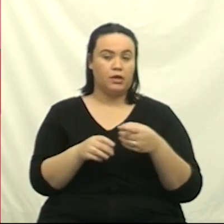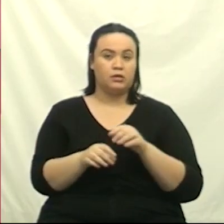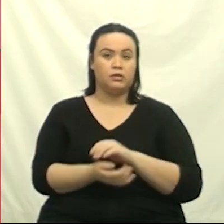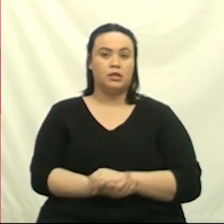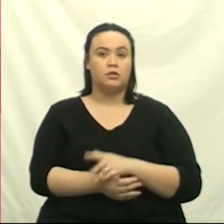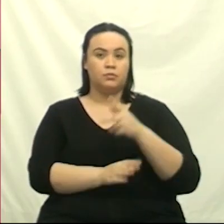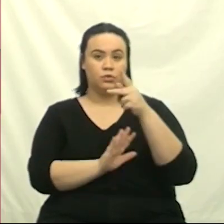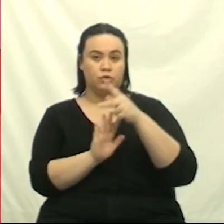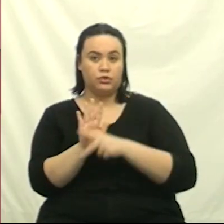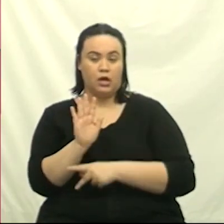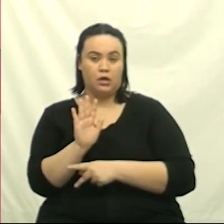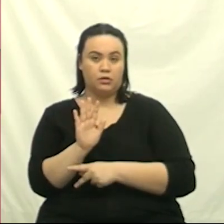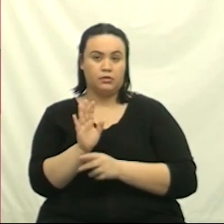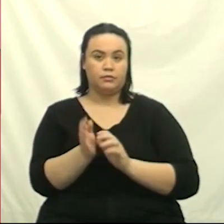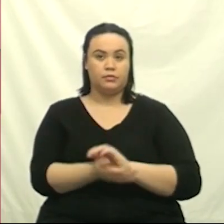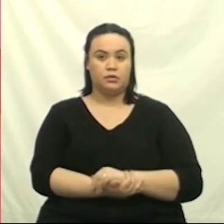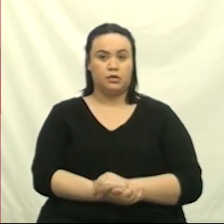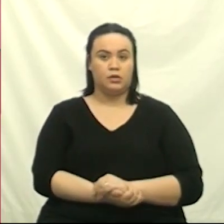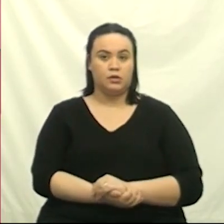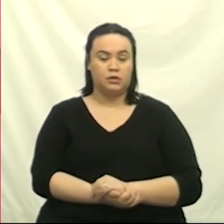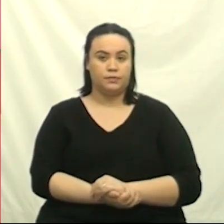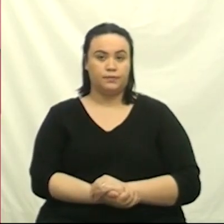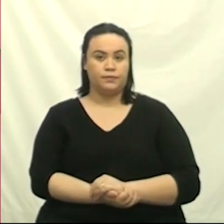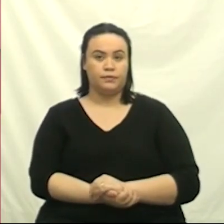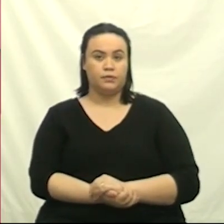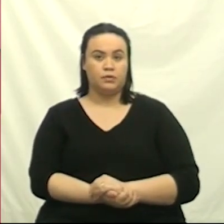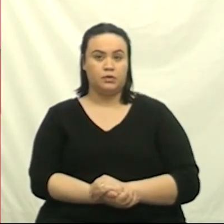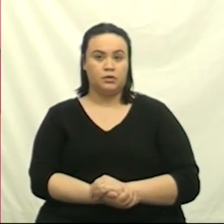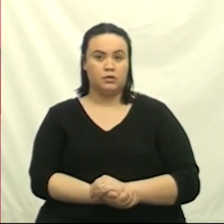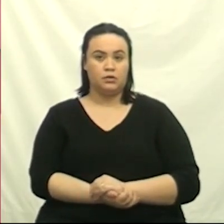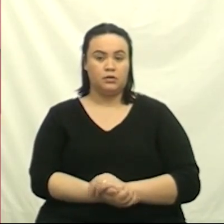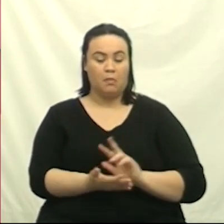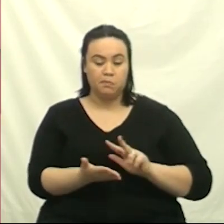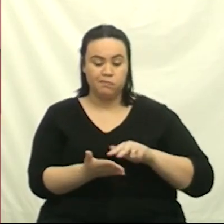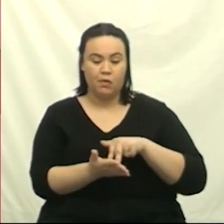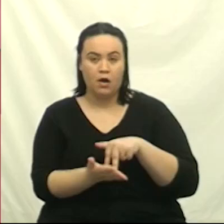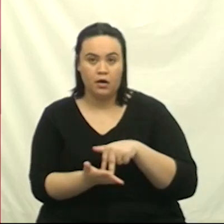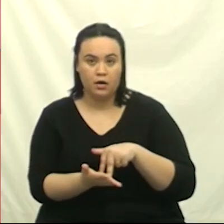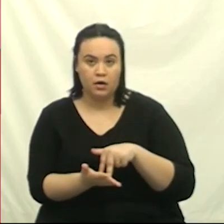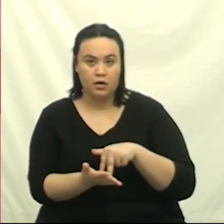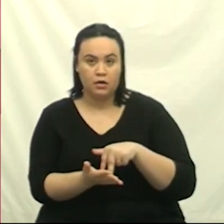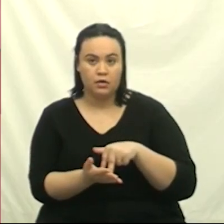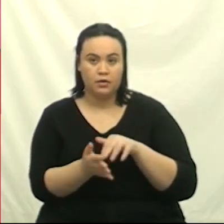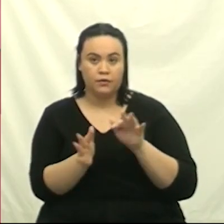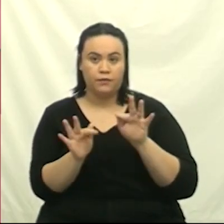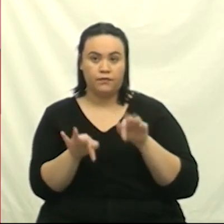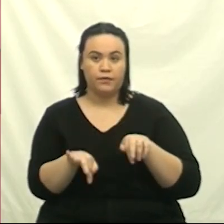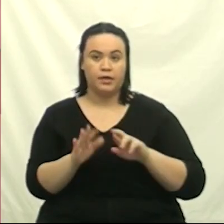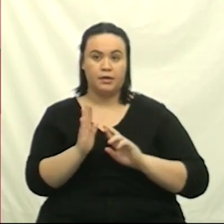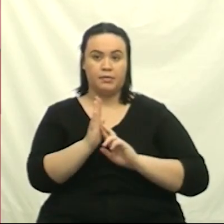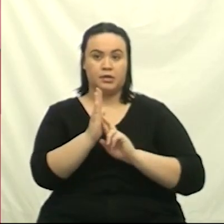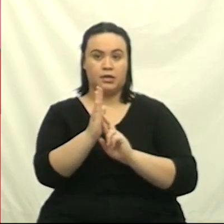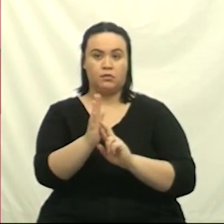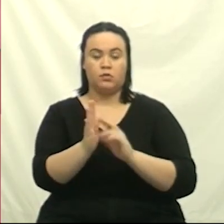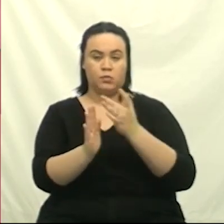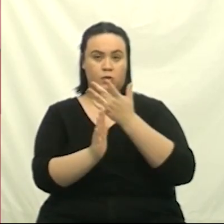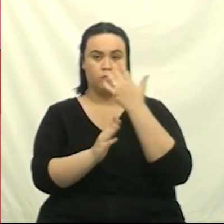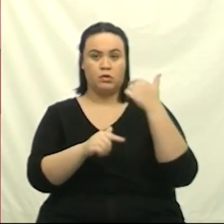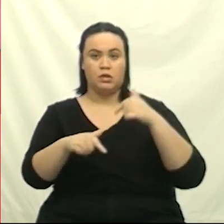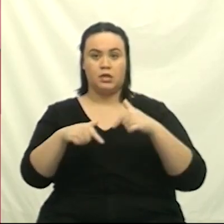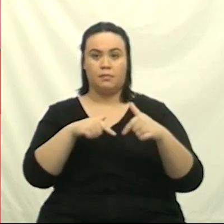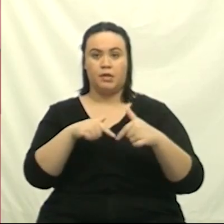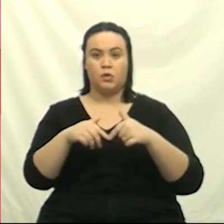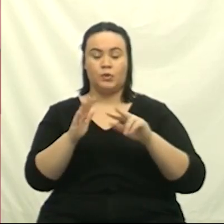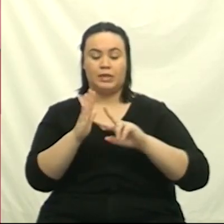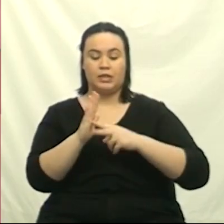desse projeto que urge a necessidade de nos posicionarmos o fim da representação dos trabalhadores nos